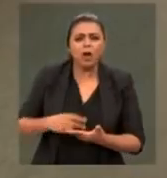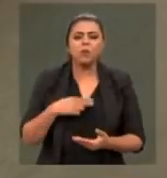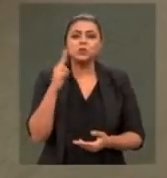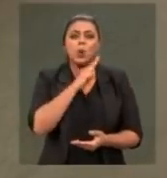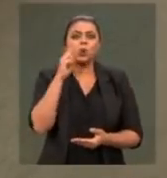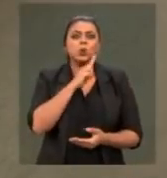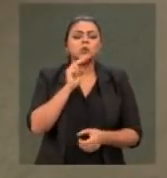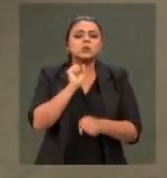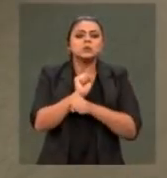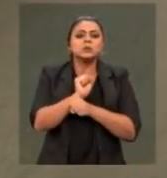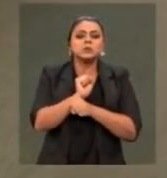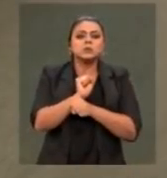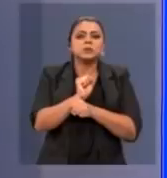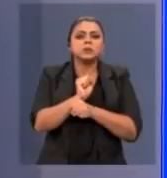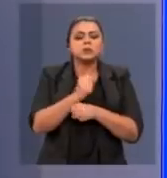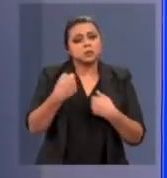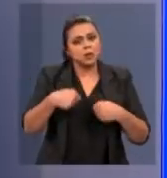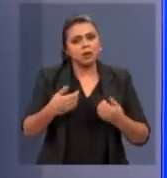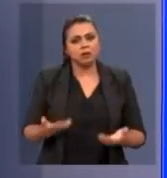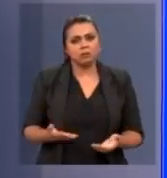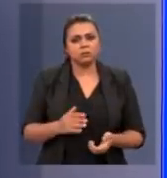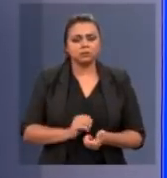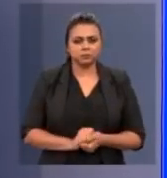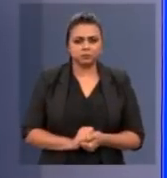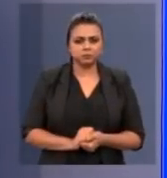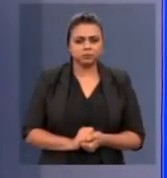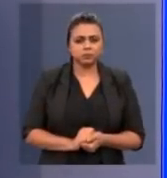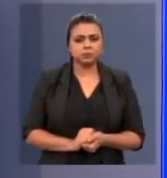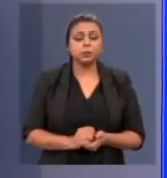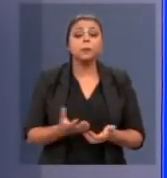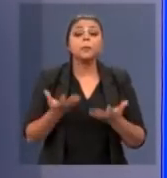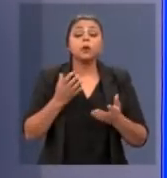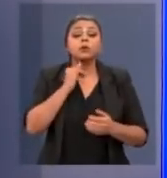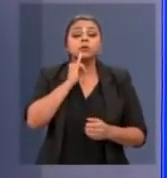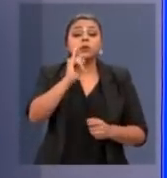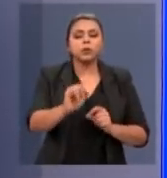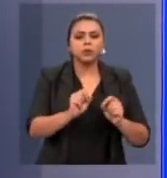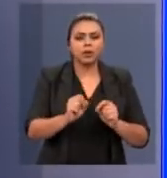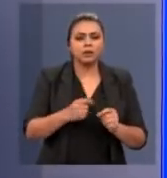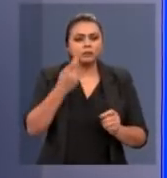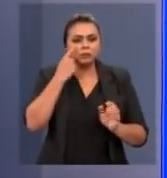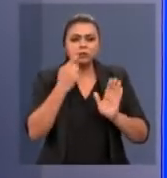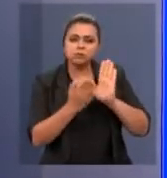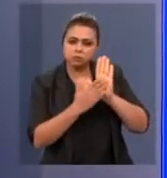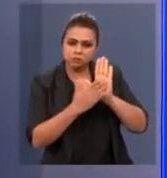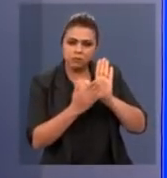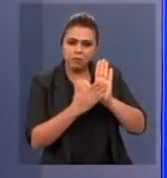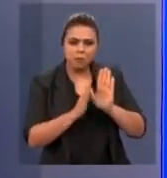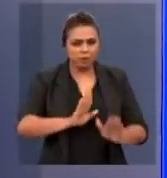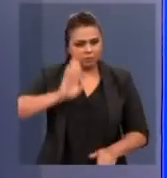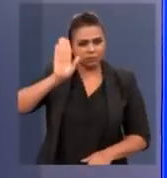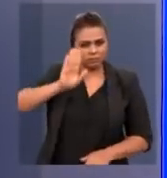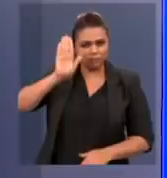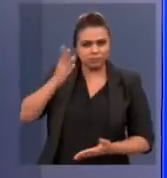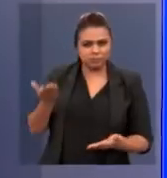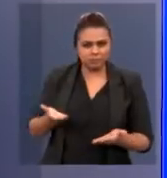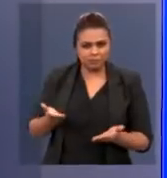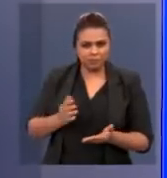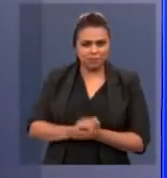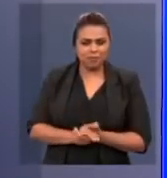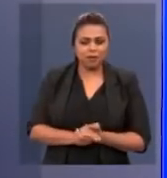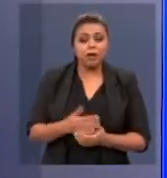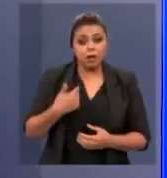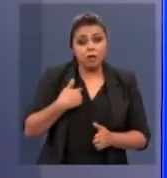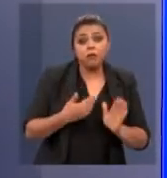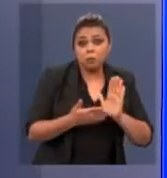um bom é o que eu gostaria de ressaltar que quando você olha os programas dos nossos candidatos na verdade eu